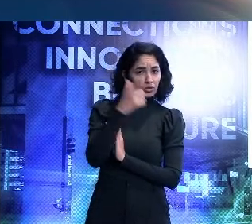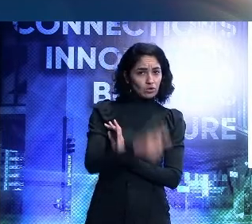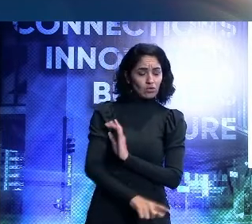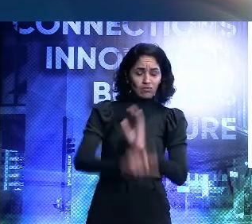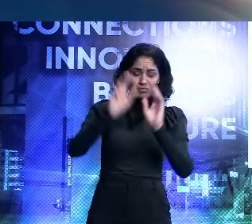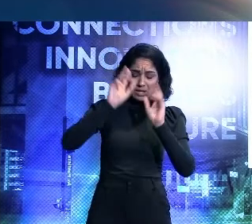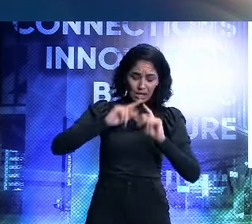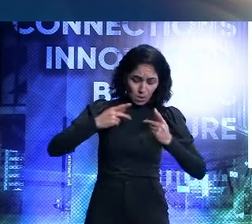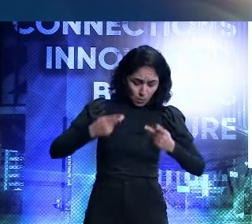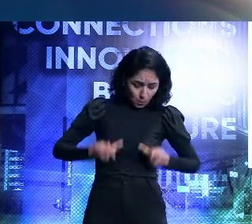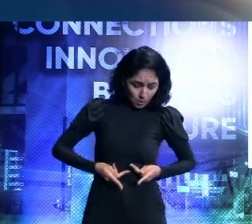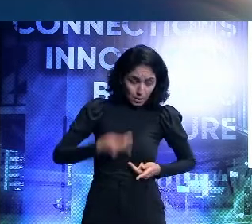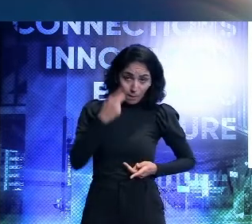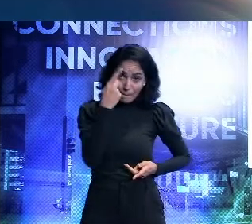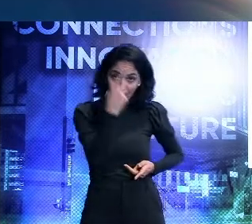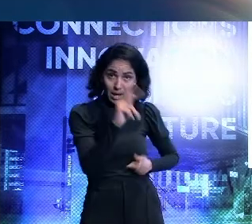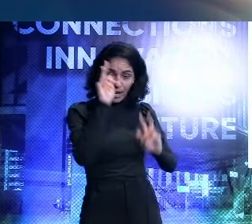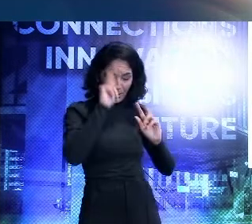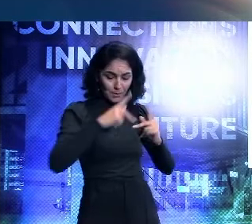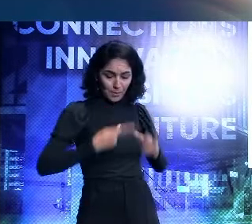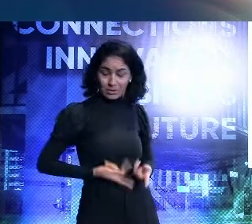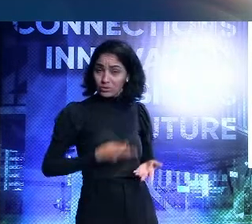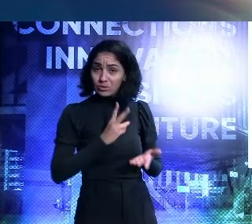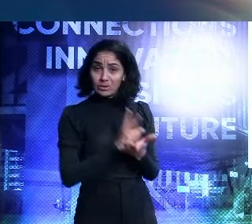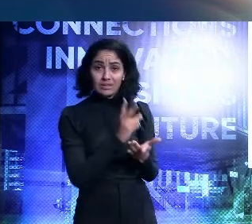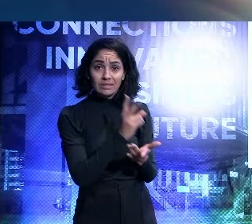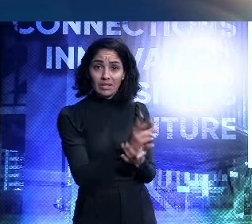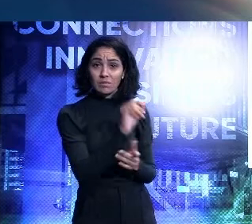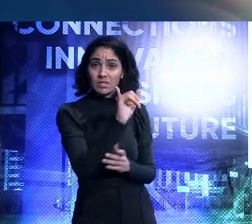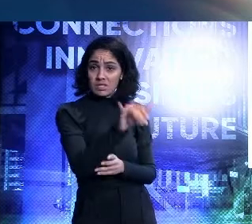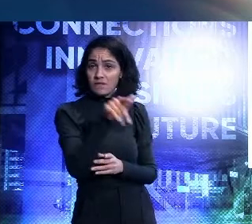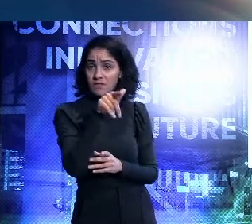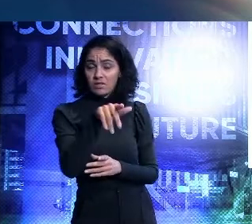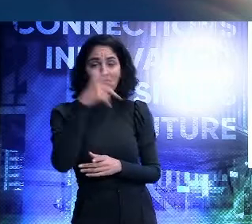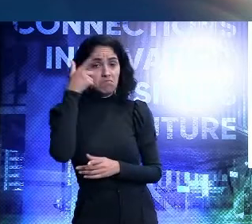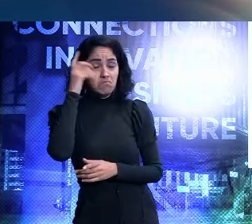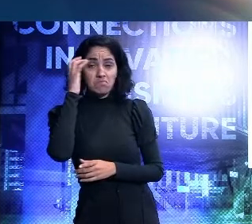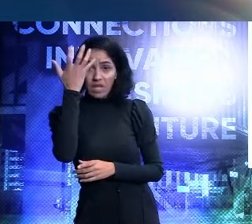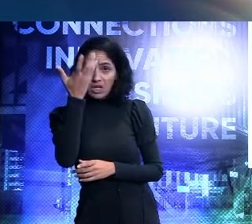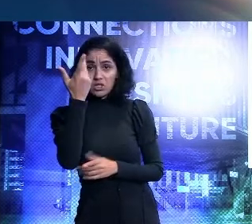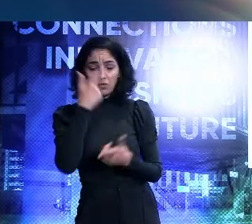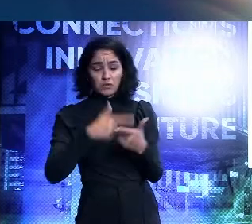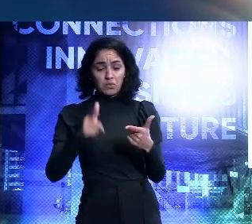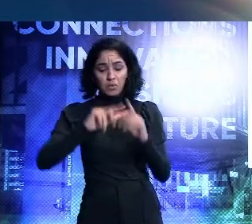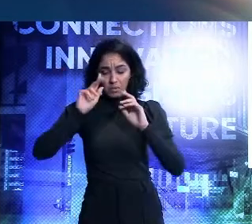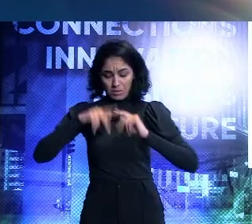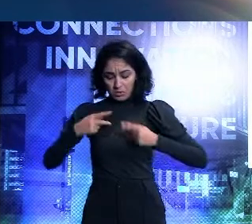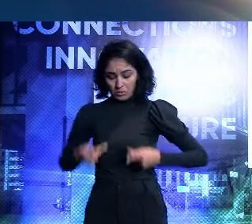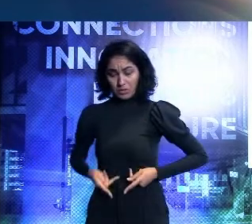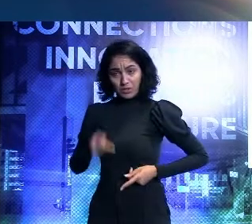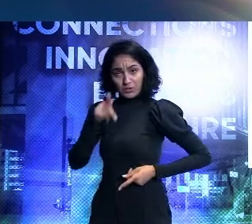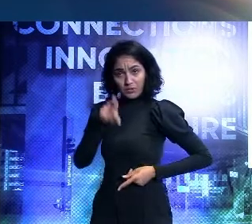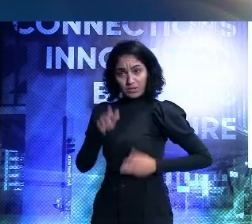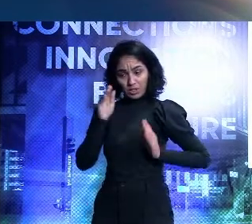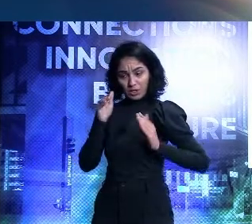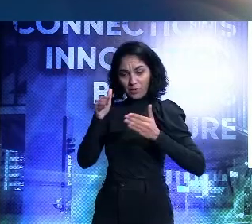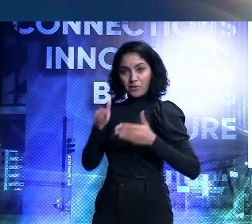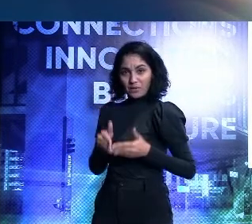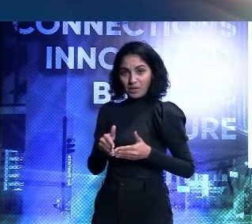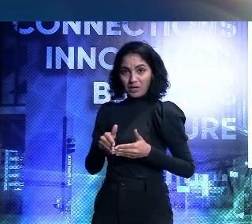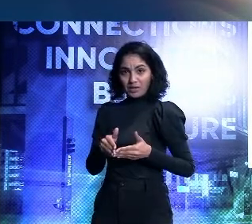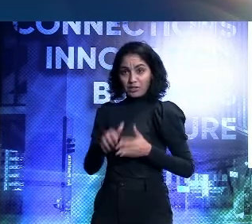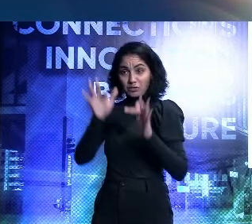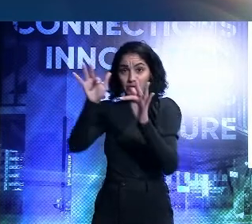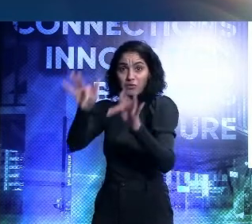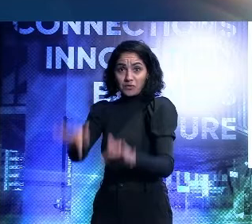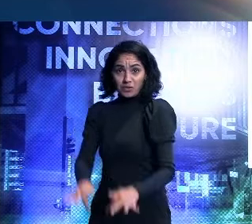e para humanos, sempre. E se você não está resolvendo o problema de um ser humano, você não está focando no final do